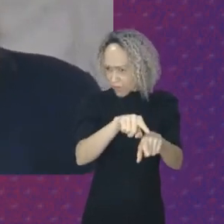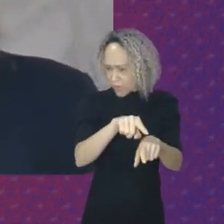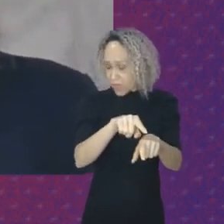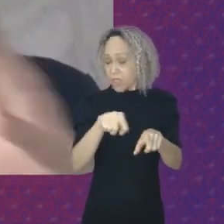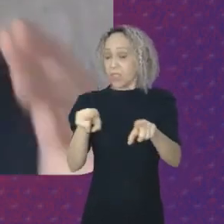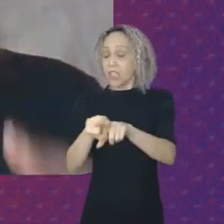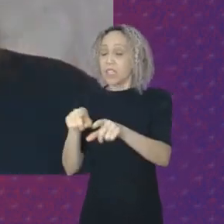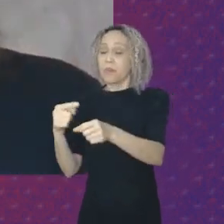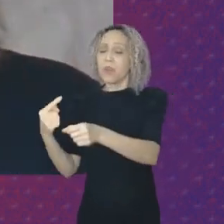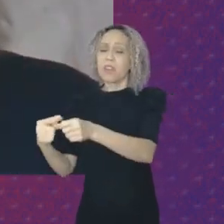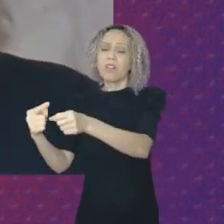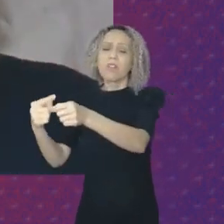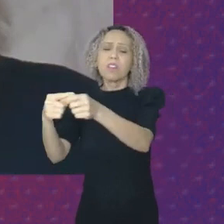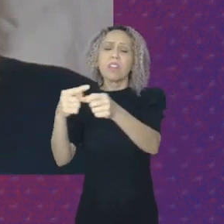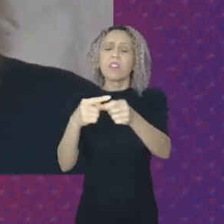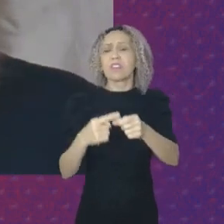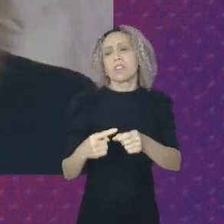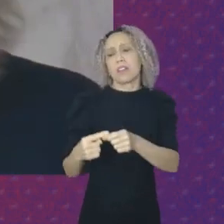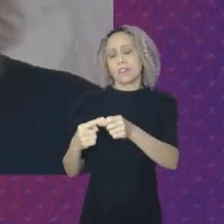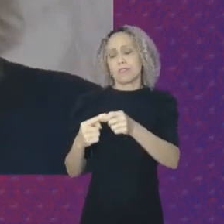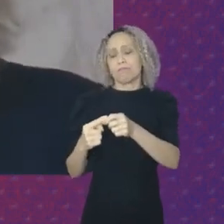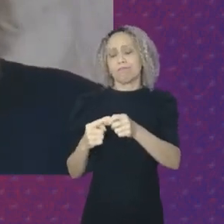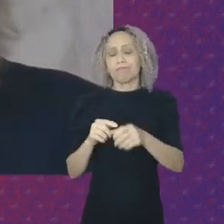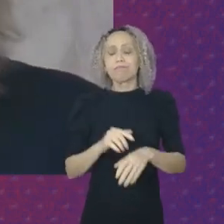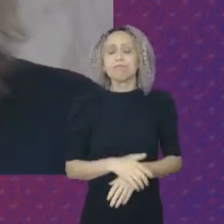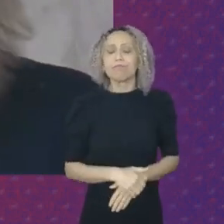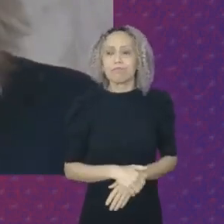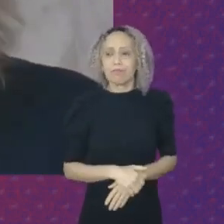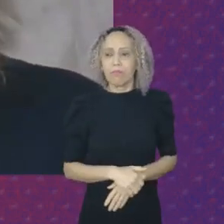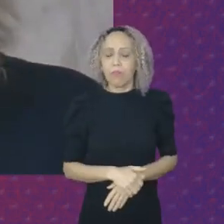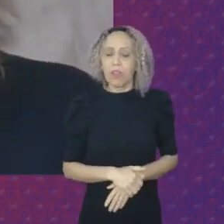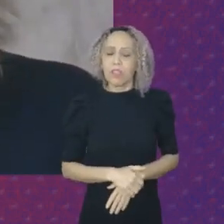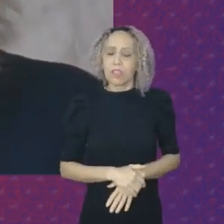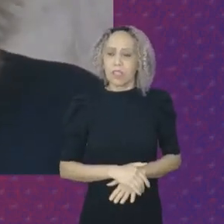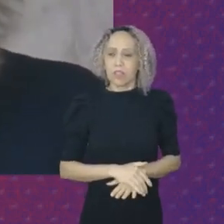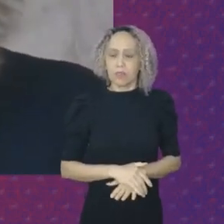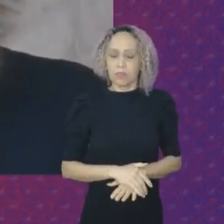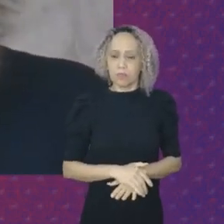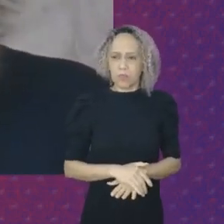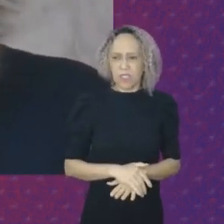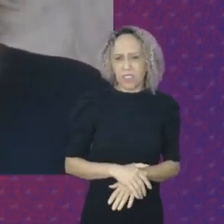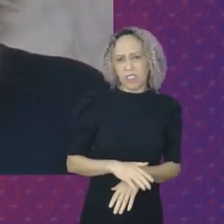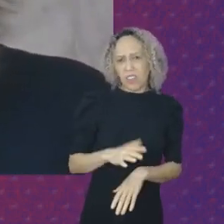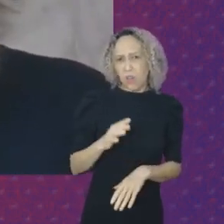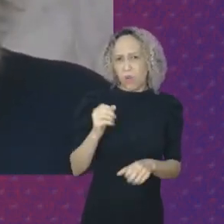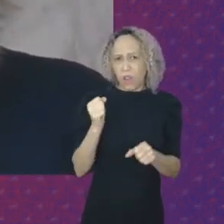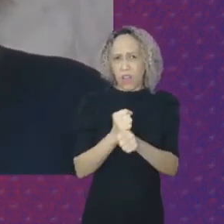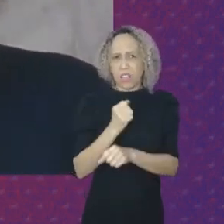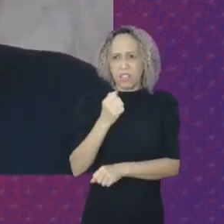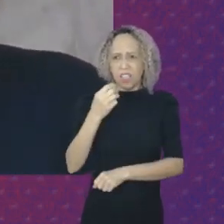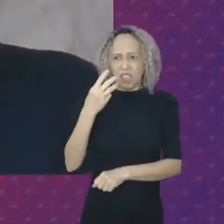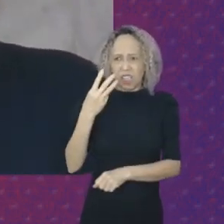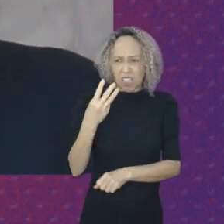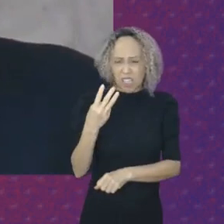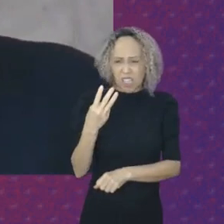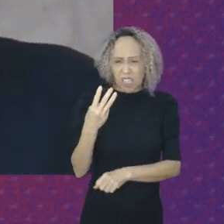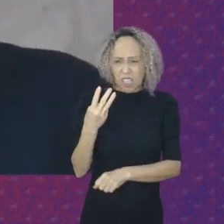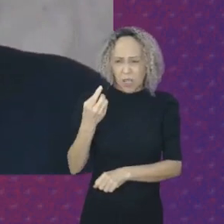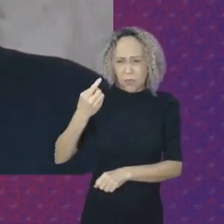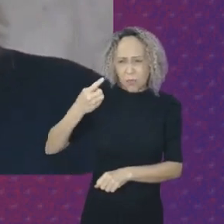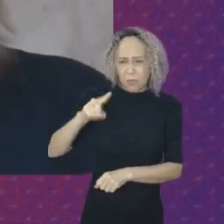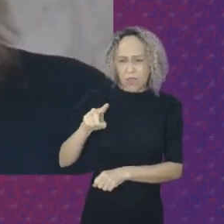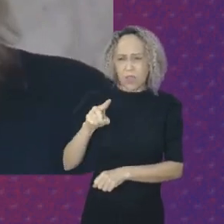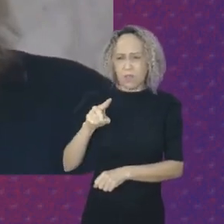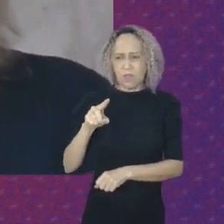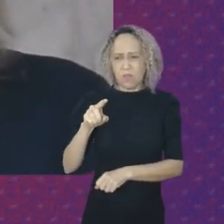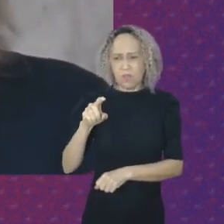opção pelo modelo original, que é a casa de maior porte, de 3.500 metros quadrados, e também a